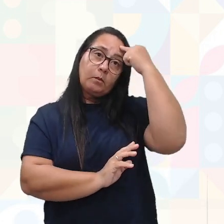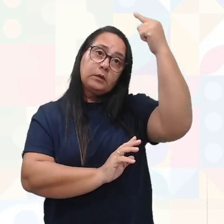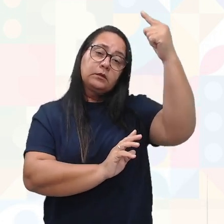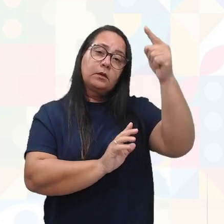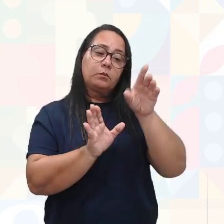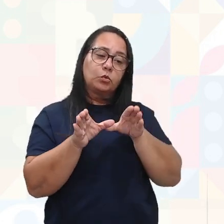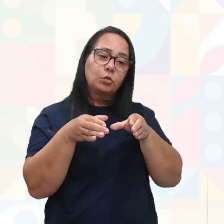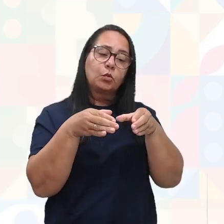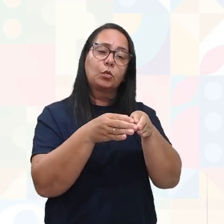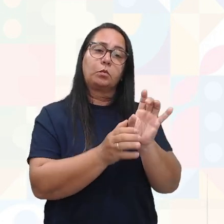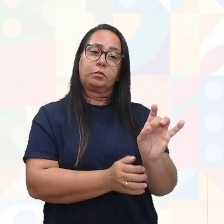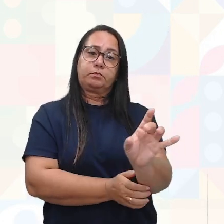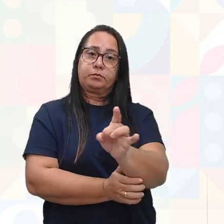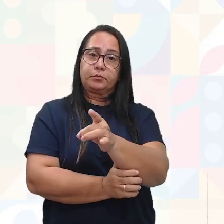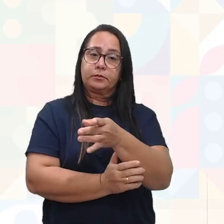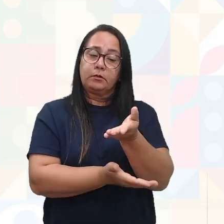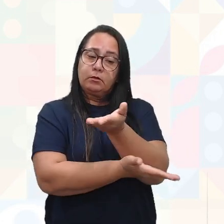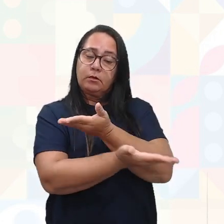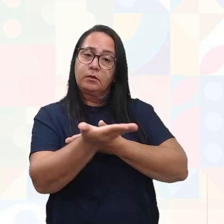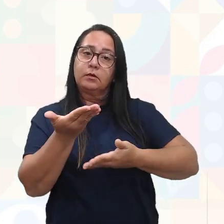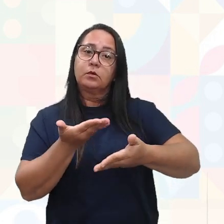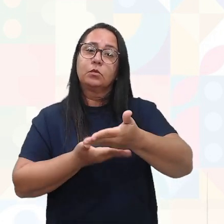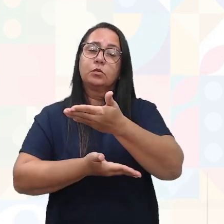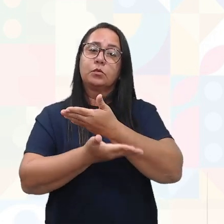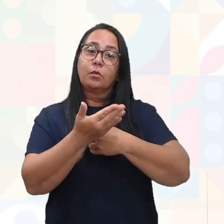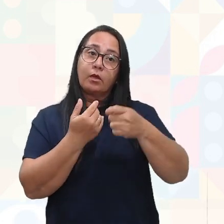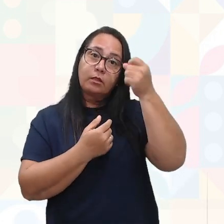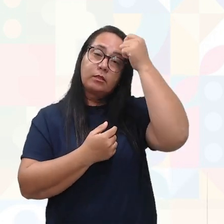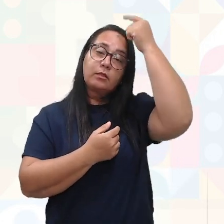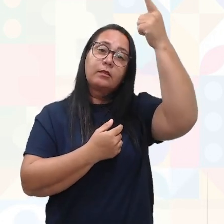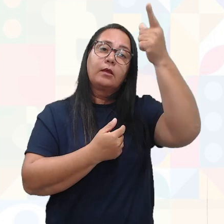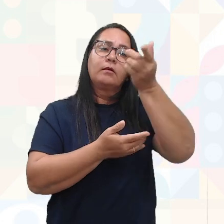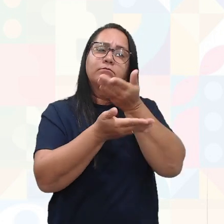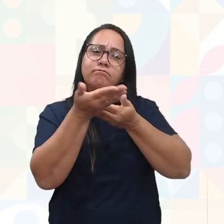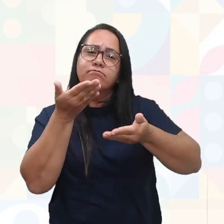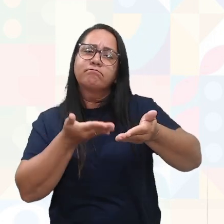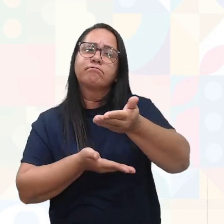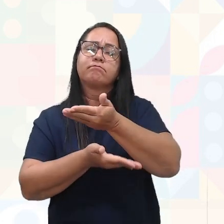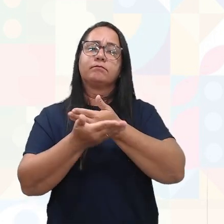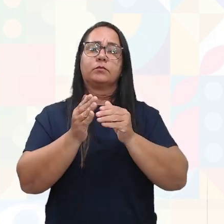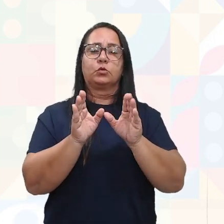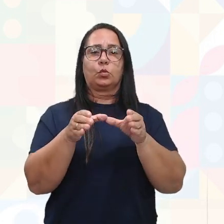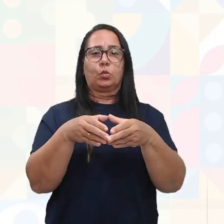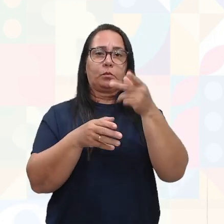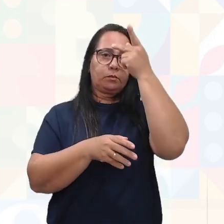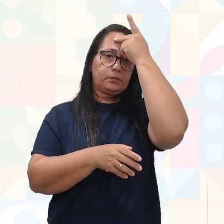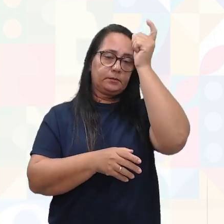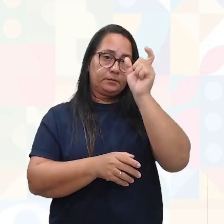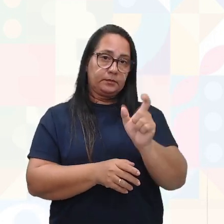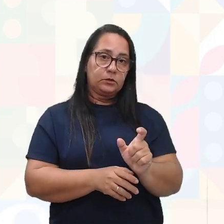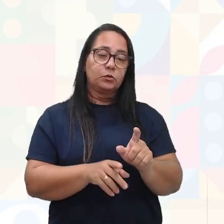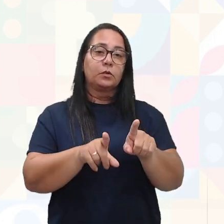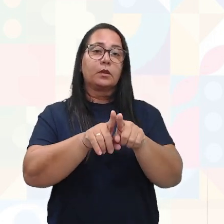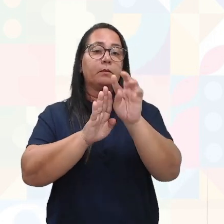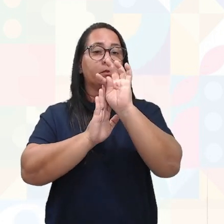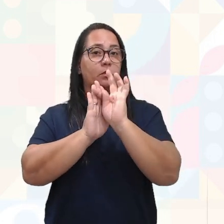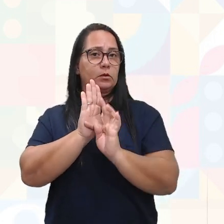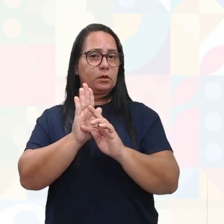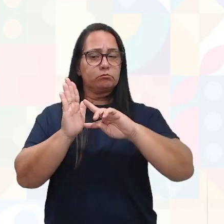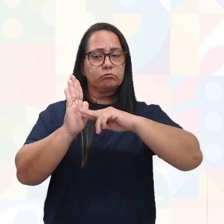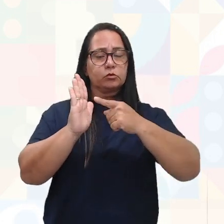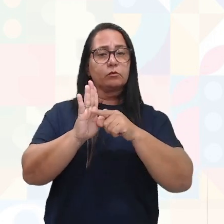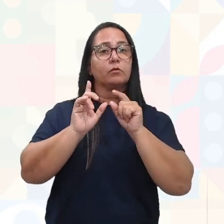ou seja, um conjunto de ideias comuns partilhados por um grupo. E o texto? O texto